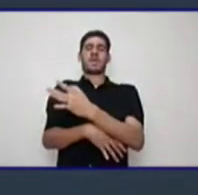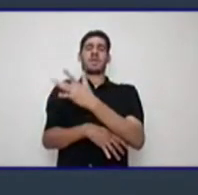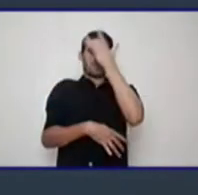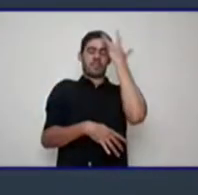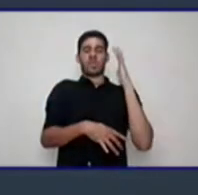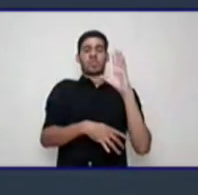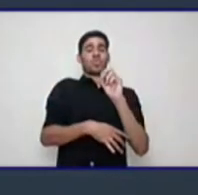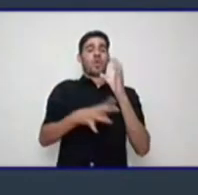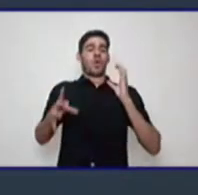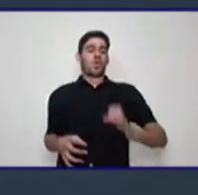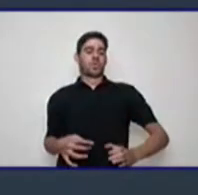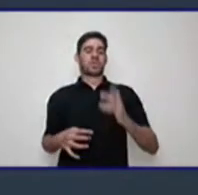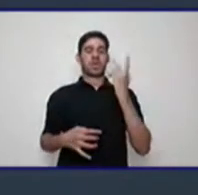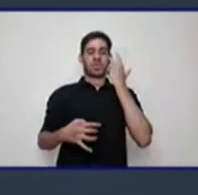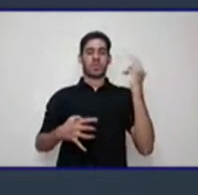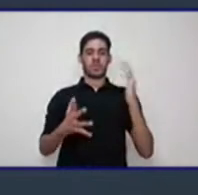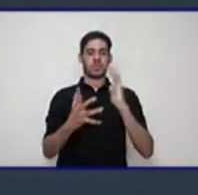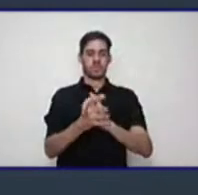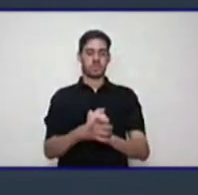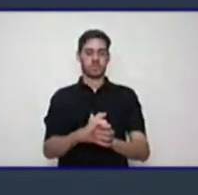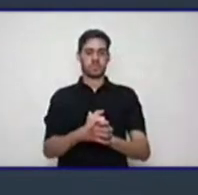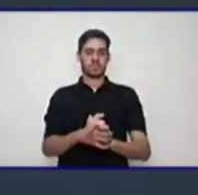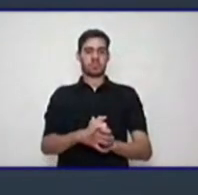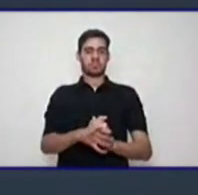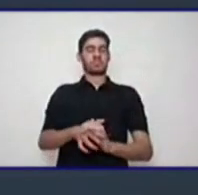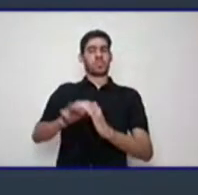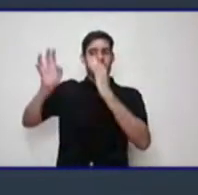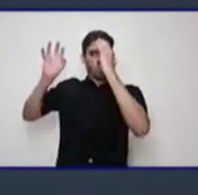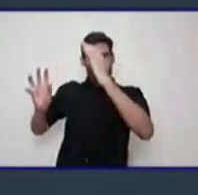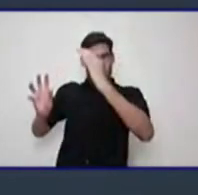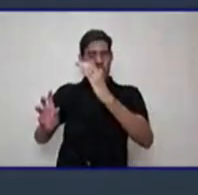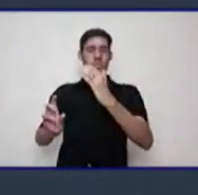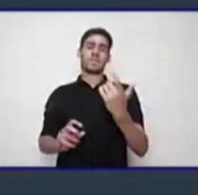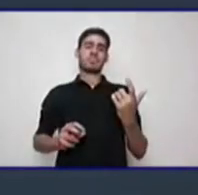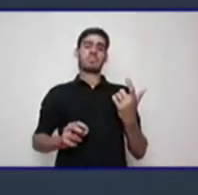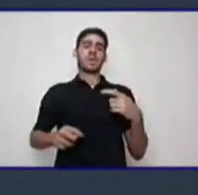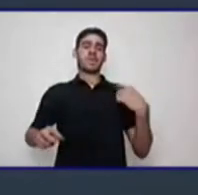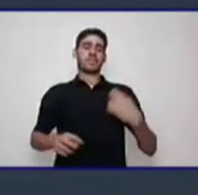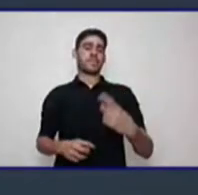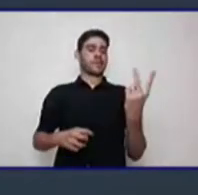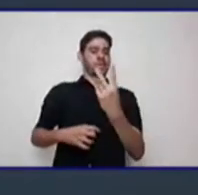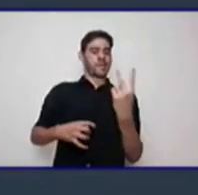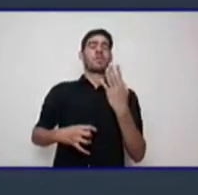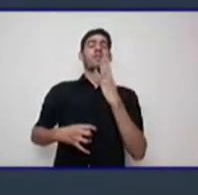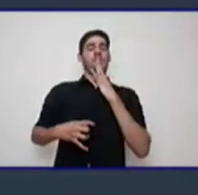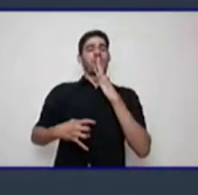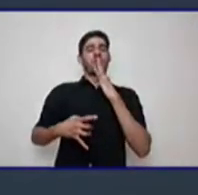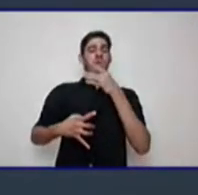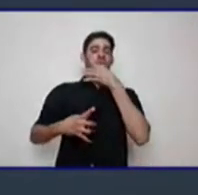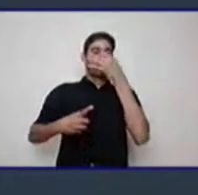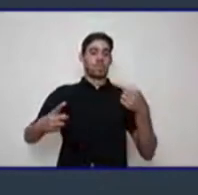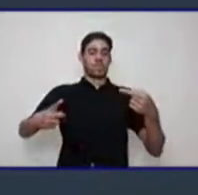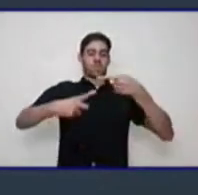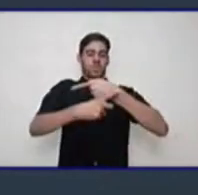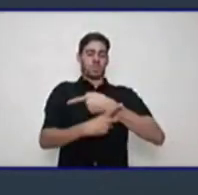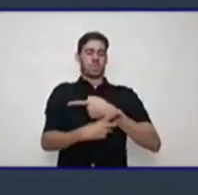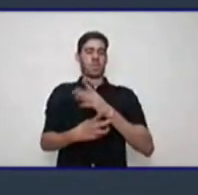comum. Com todo respeito devido e merecido a ambas as posições divergentes,